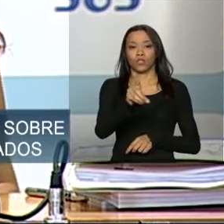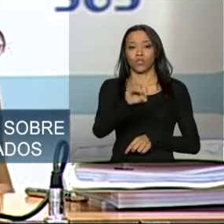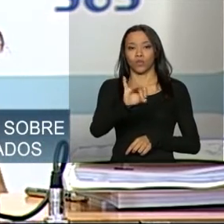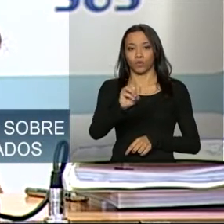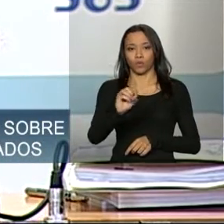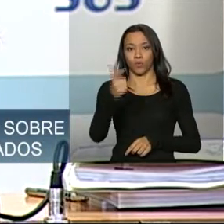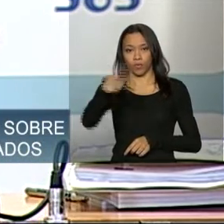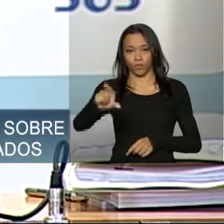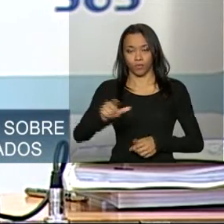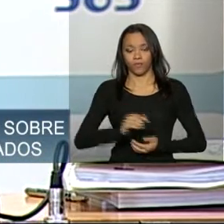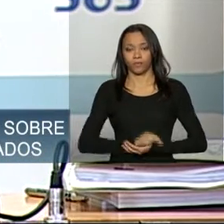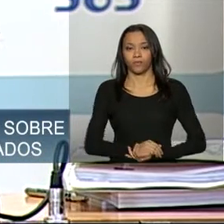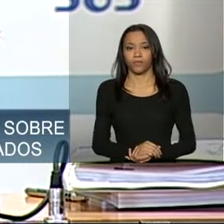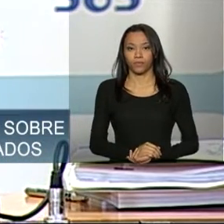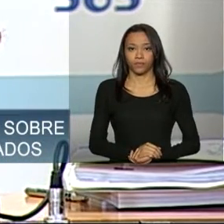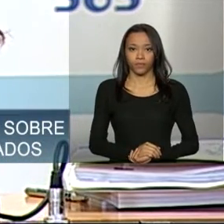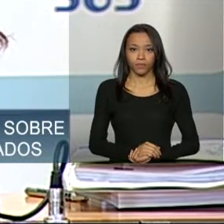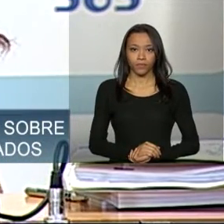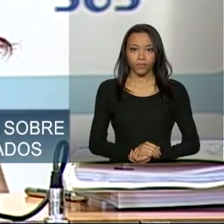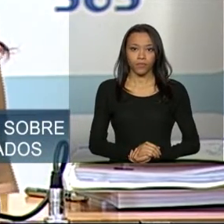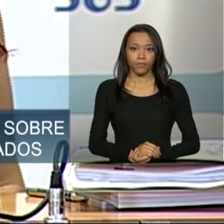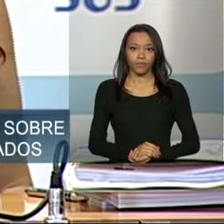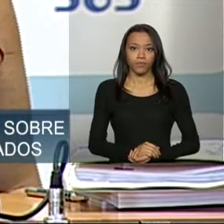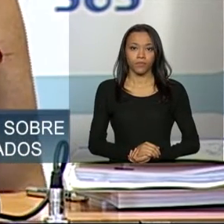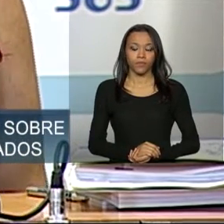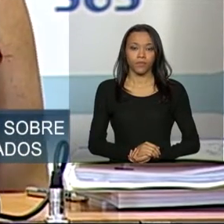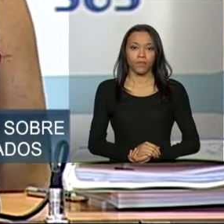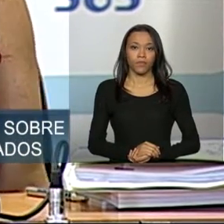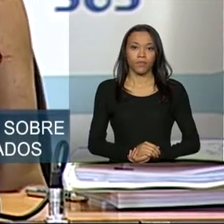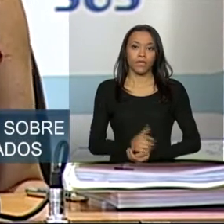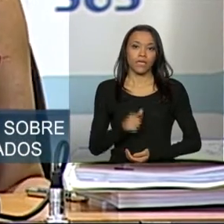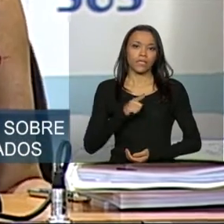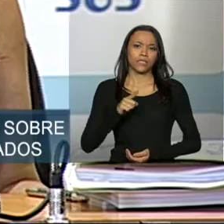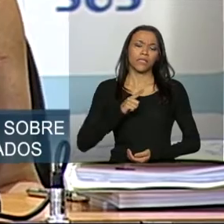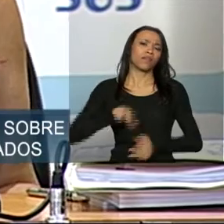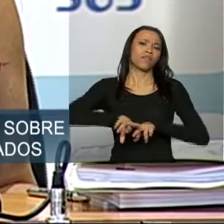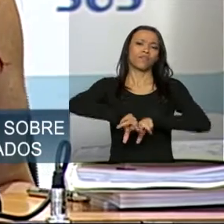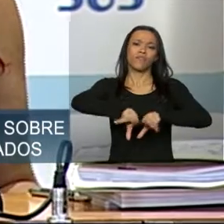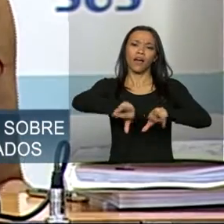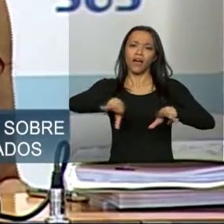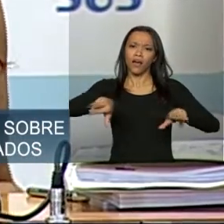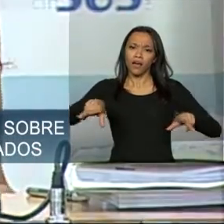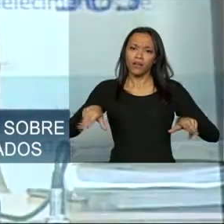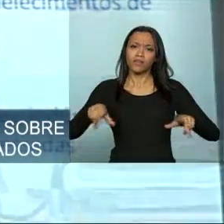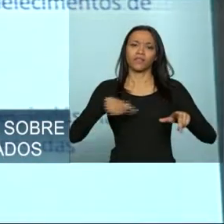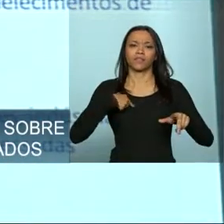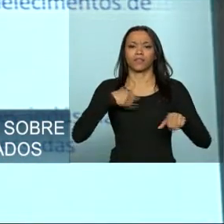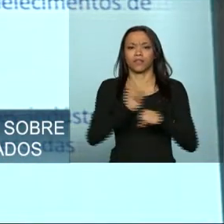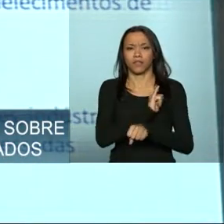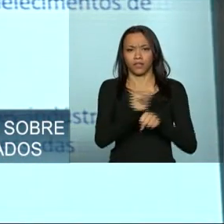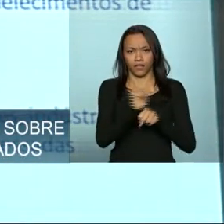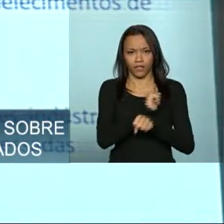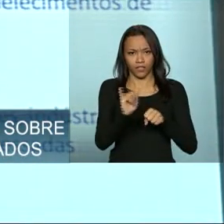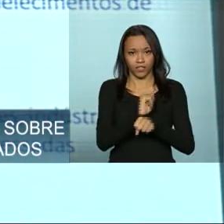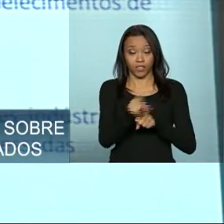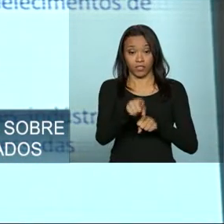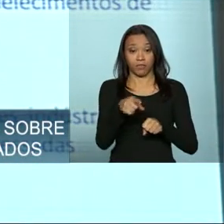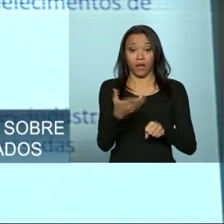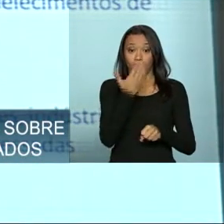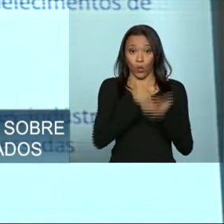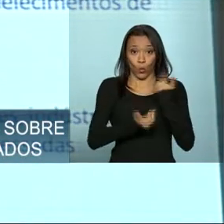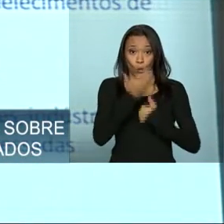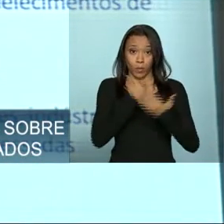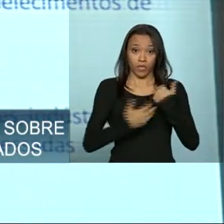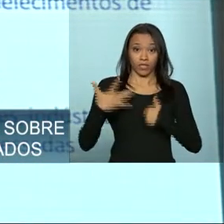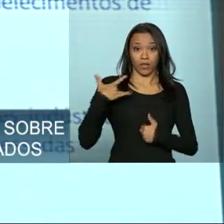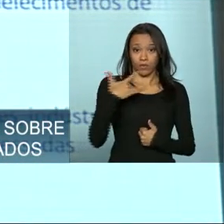Próximo. Entre elas, né, então, tem um conjunto das ações voltadas à promoção da alimentação saudável e